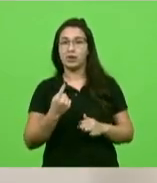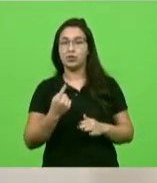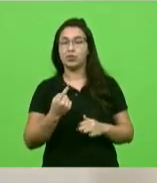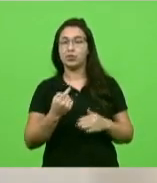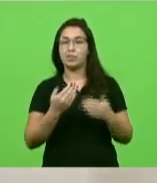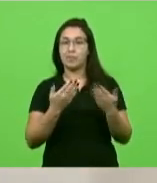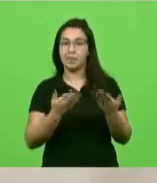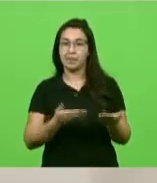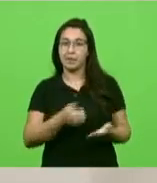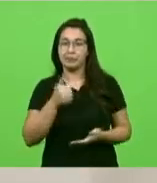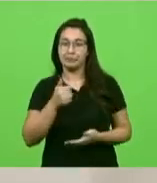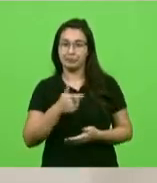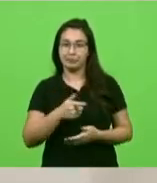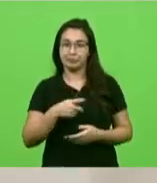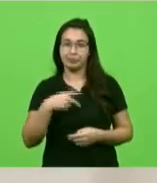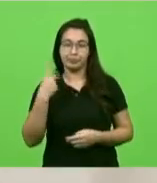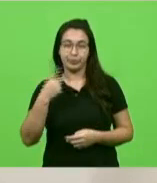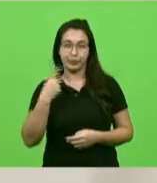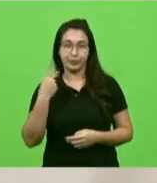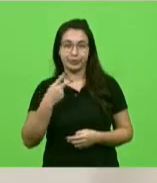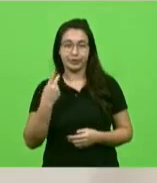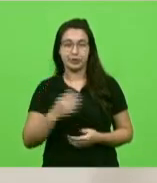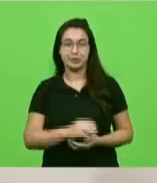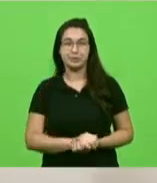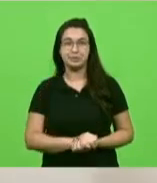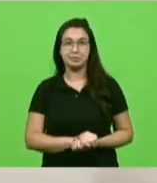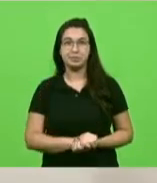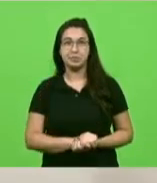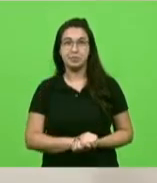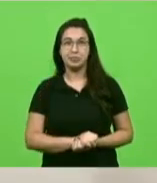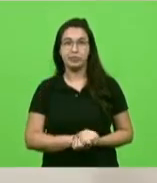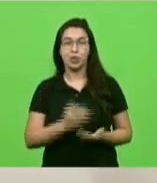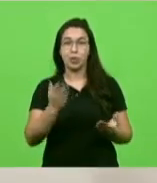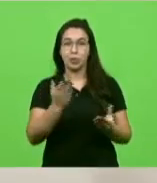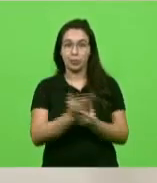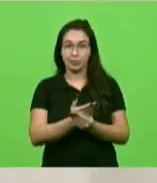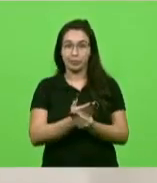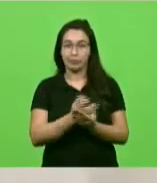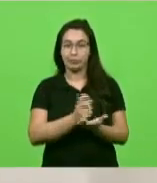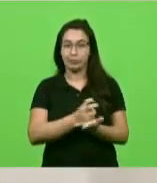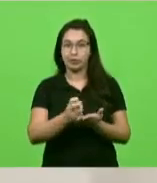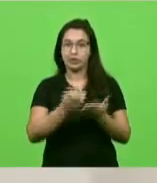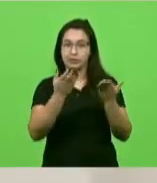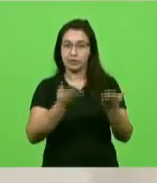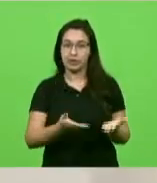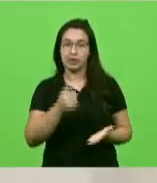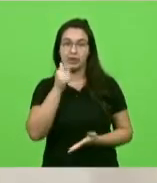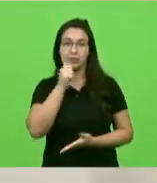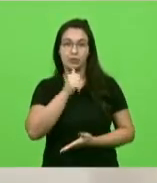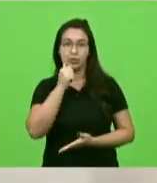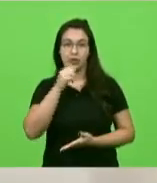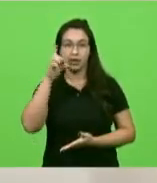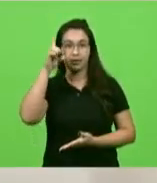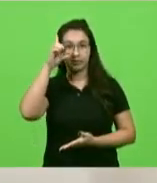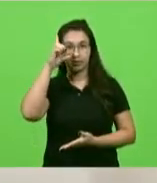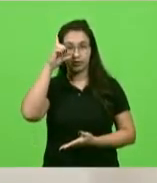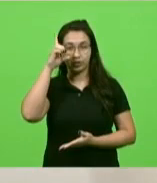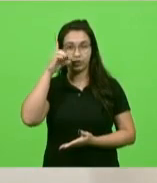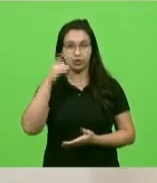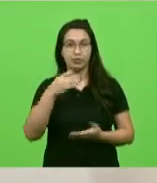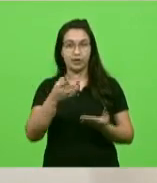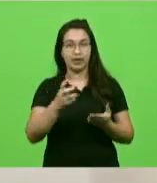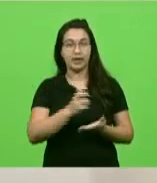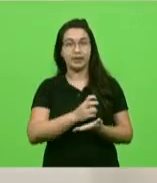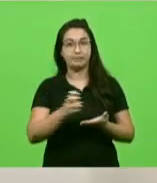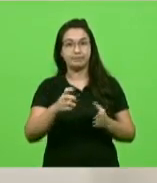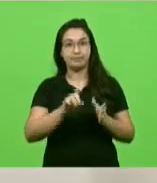parciais. Exemplo disso foi o impeachment da presidente Dilma Rousseff, que foi destituída do